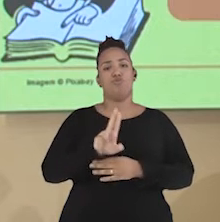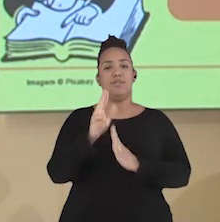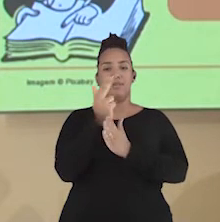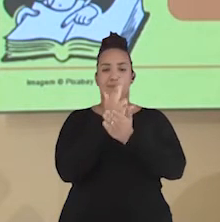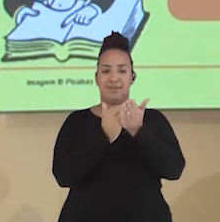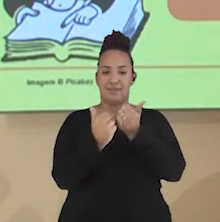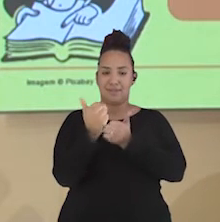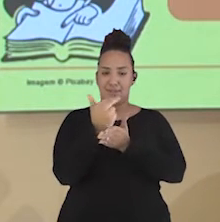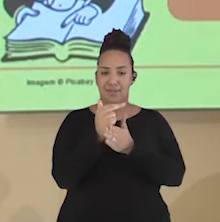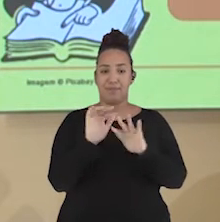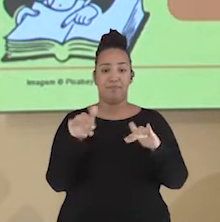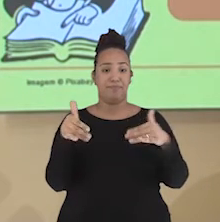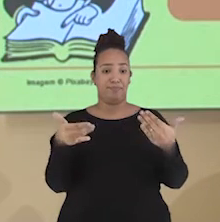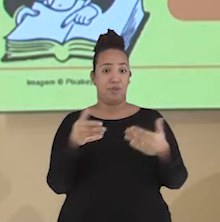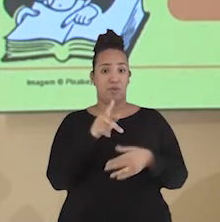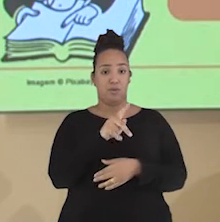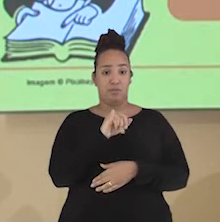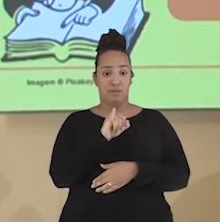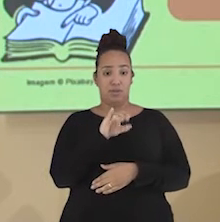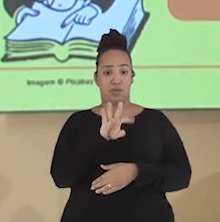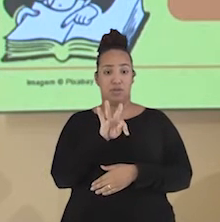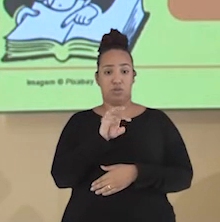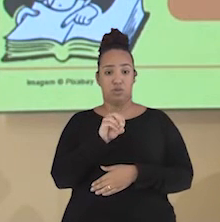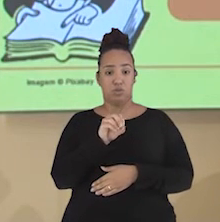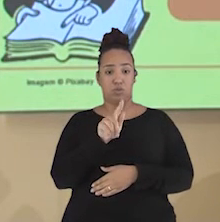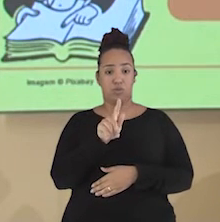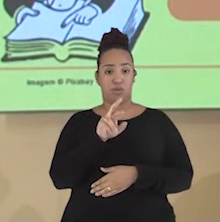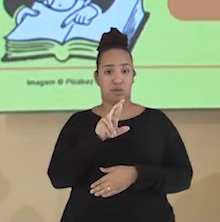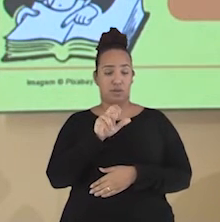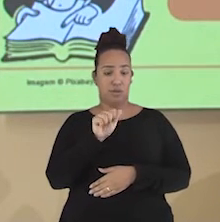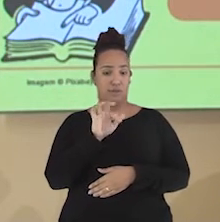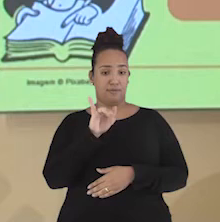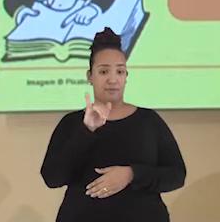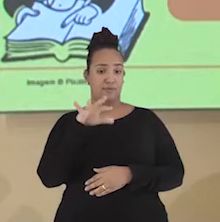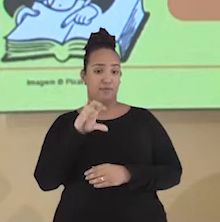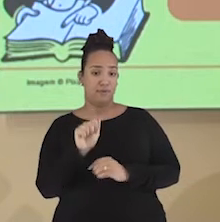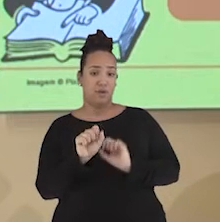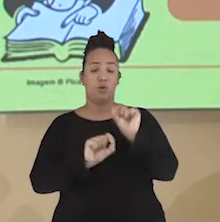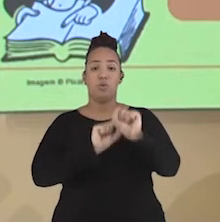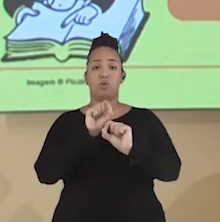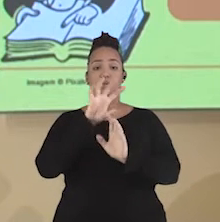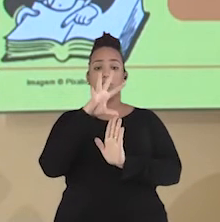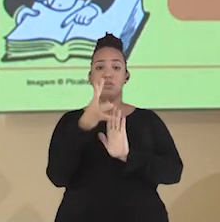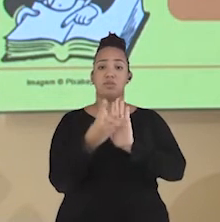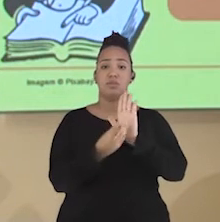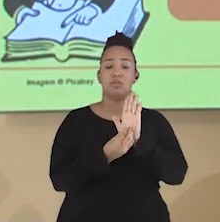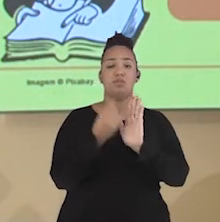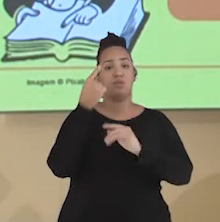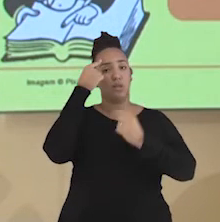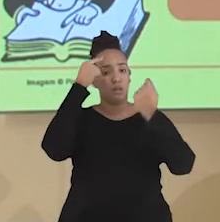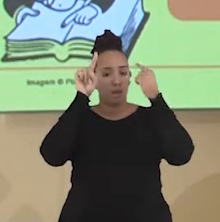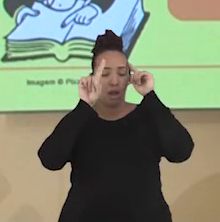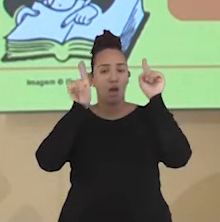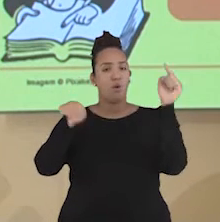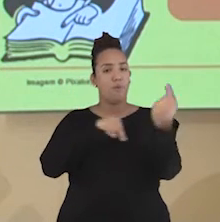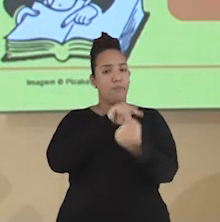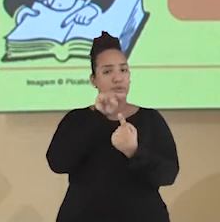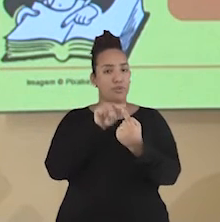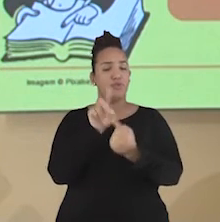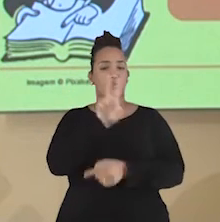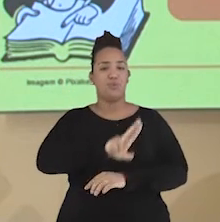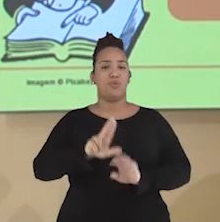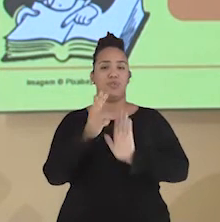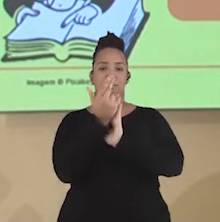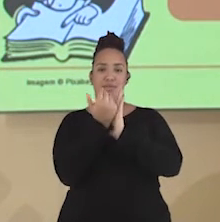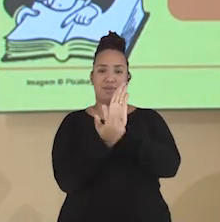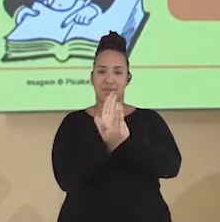a pictografia é a forma de escrita pela qual ideias e objetivos são transmitidos através dos desenhos. Os